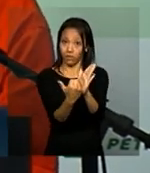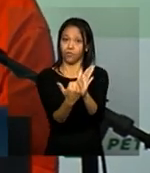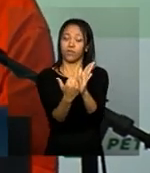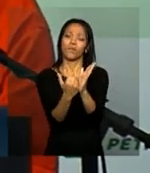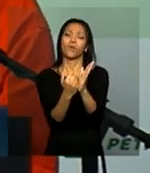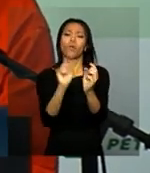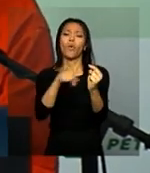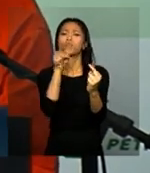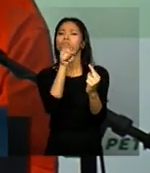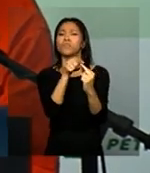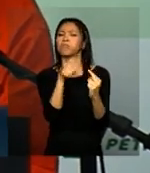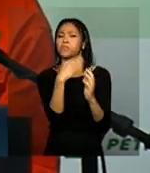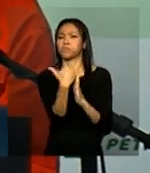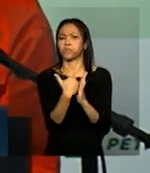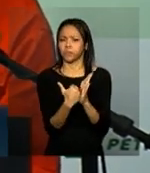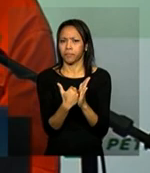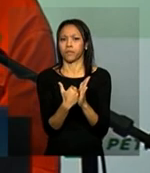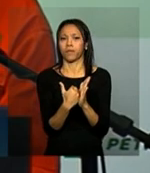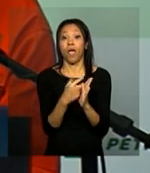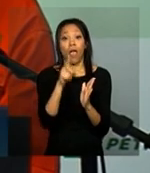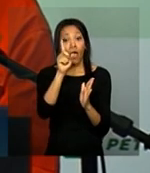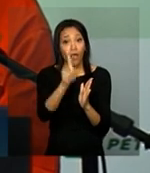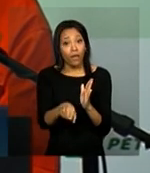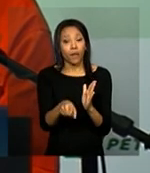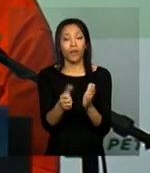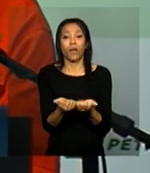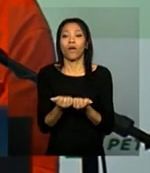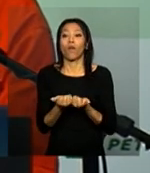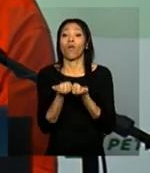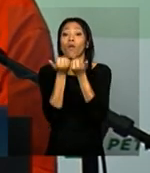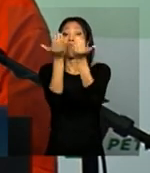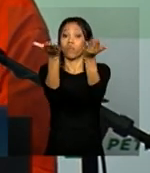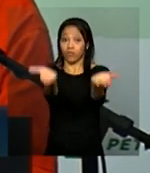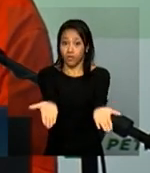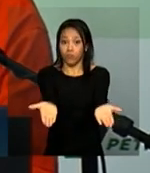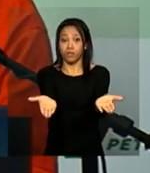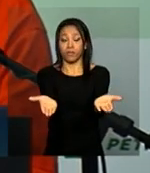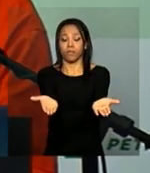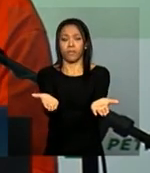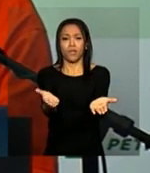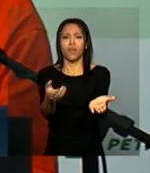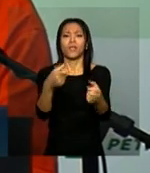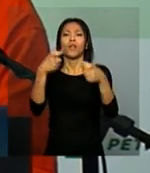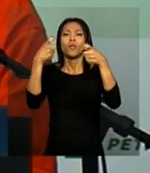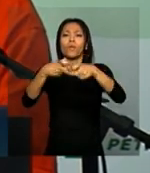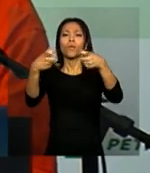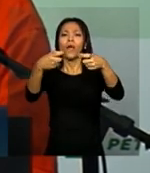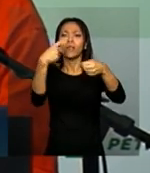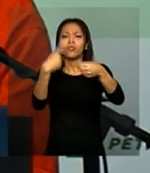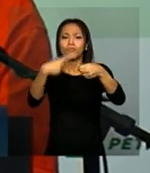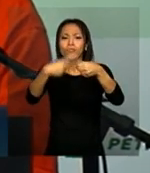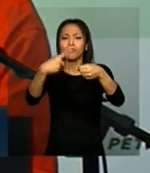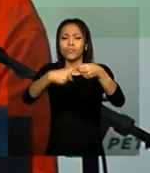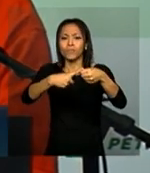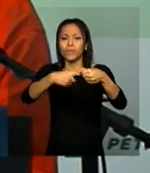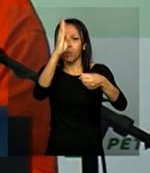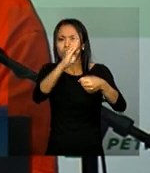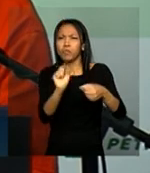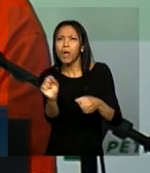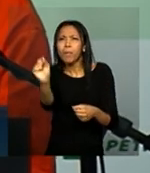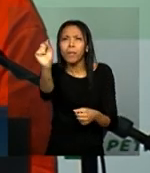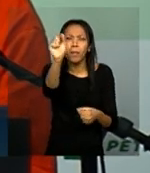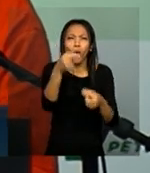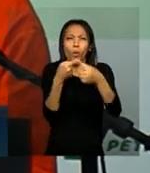o objetivo dele é levar para aqueles lugares onde não tem